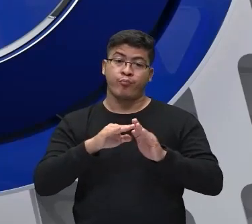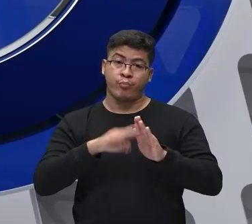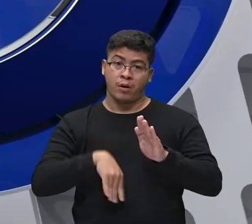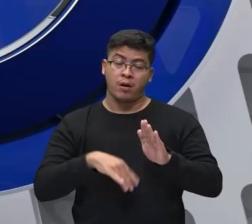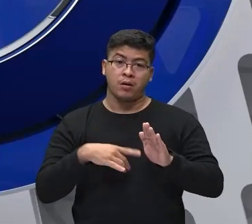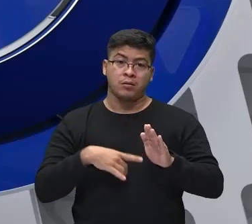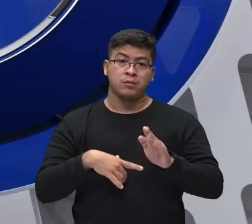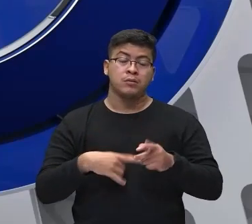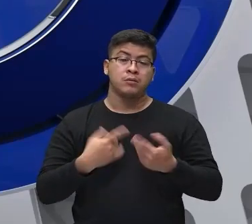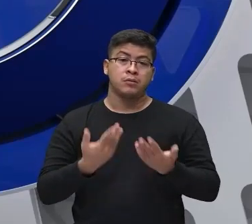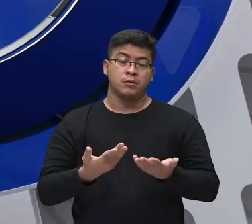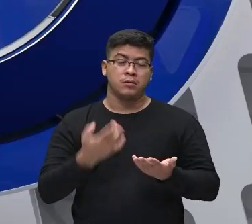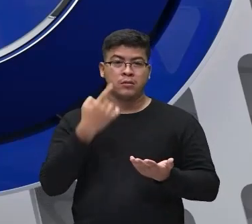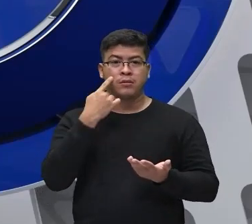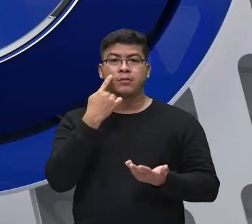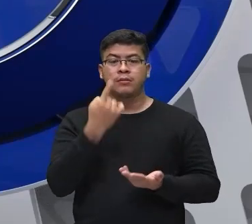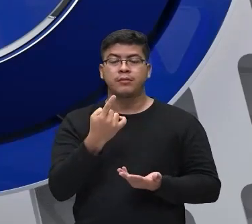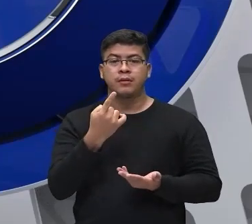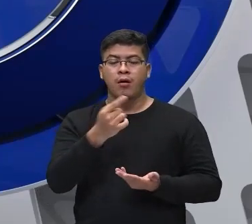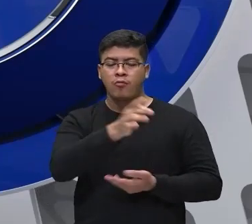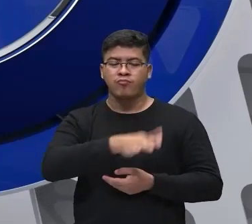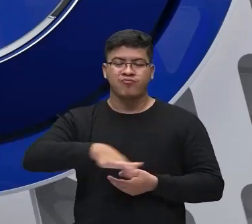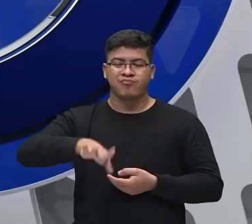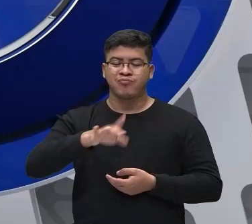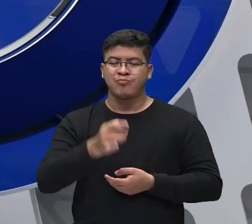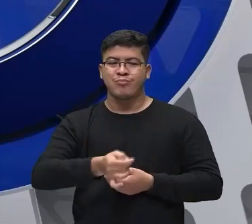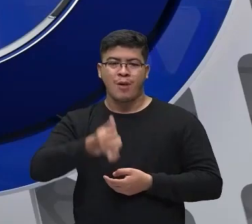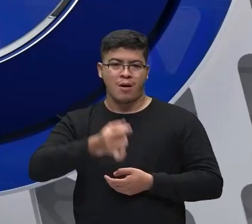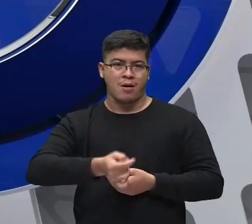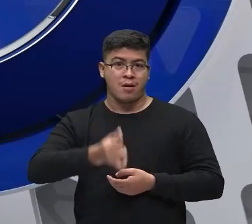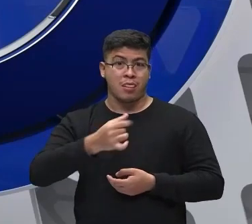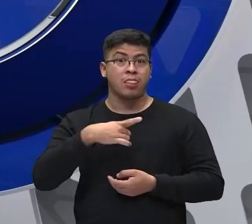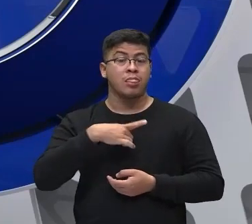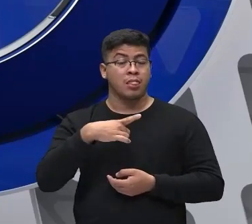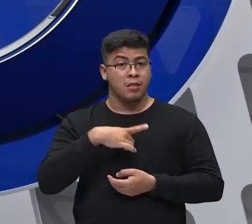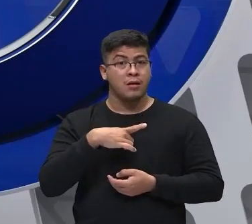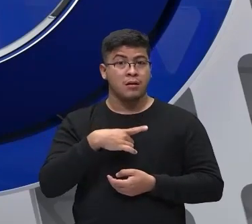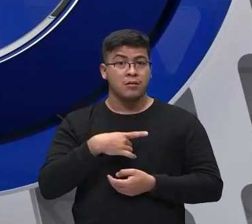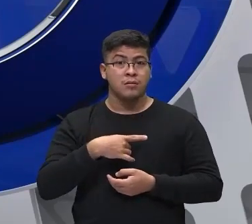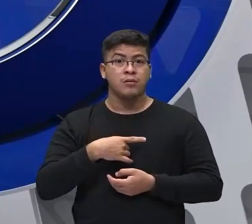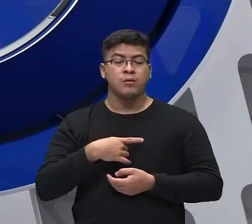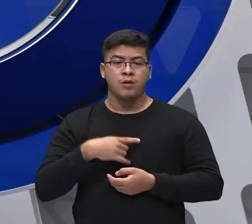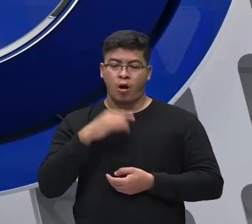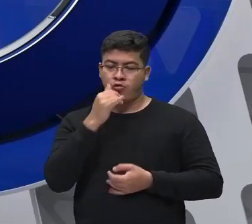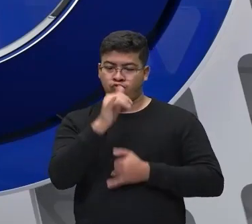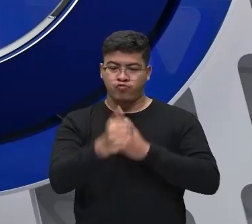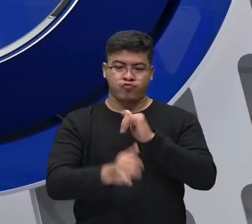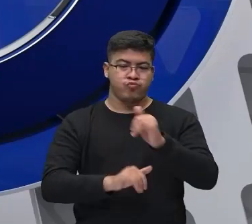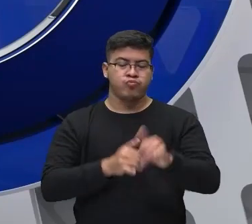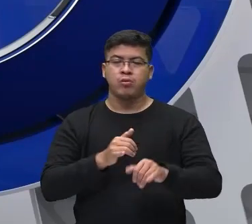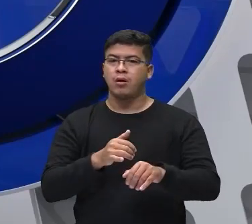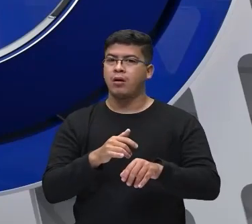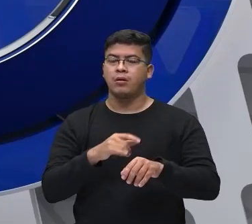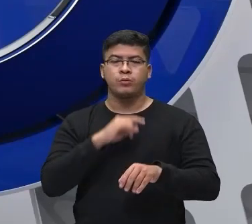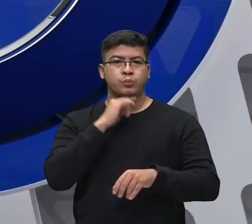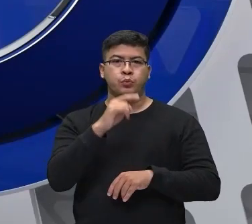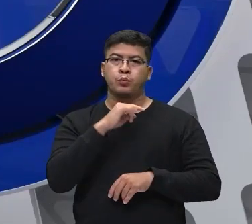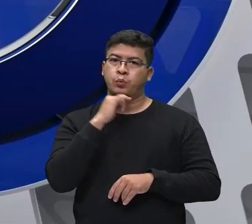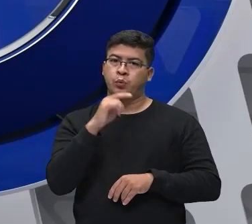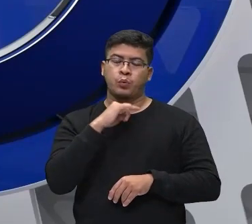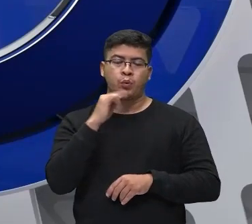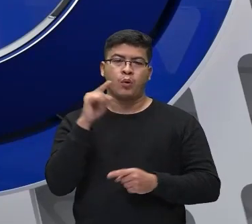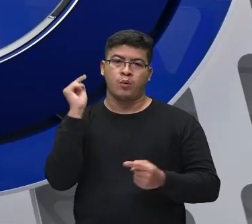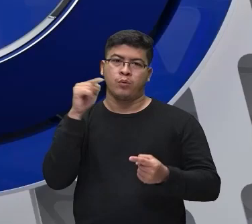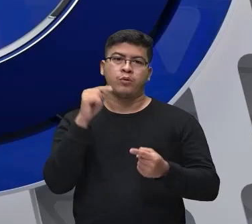funcionamento, né, do resfriamento do local, você vai ter um gasto de energia também grandioso e não vai ter a eficiência